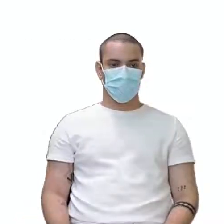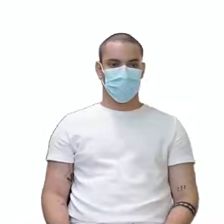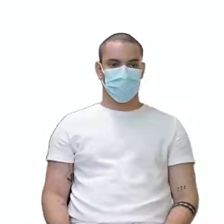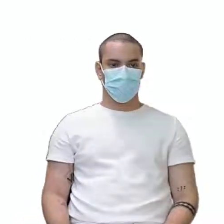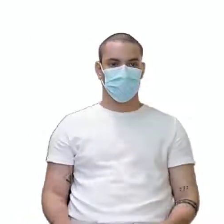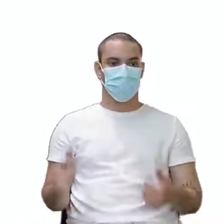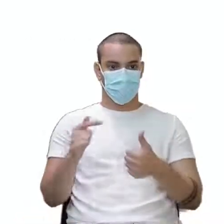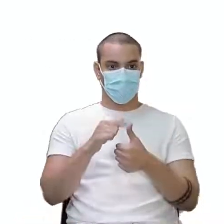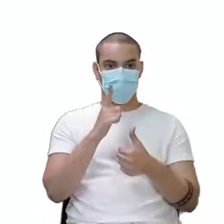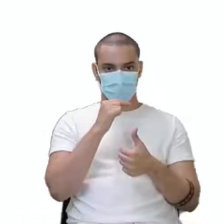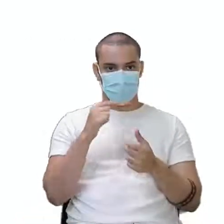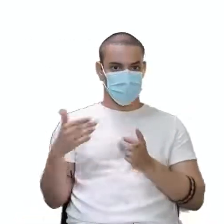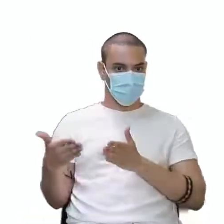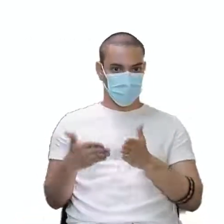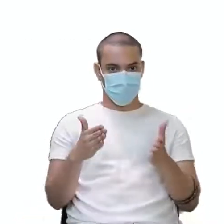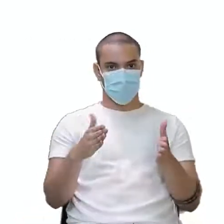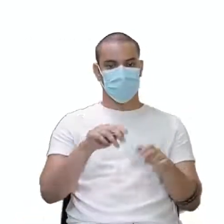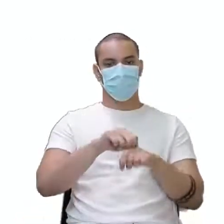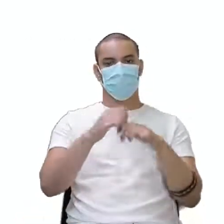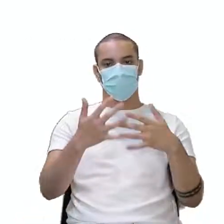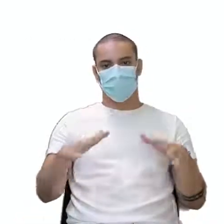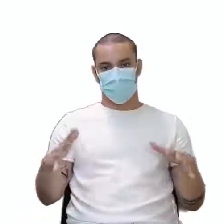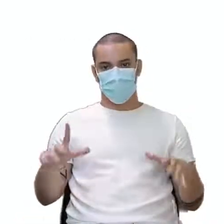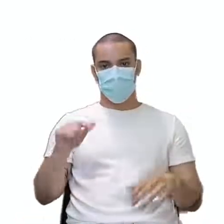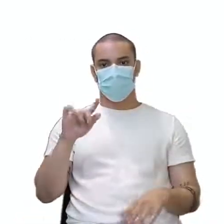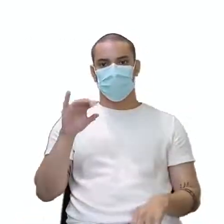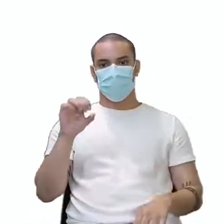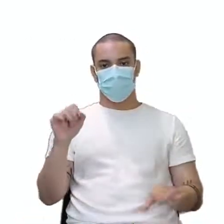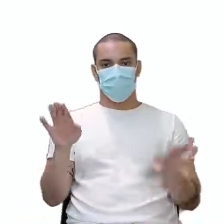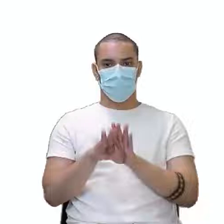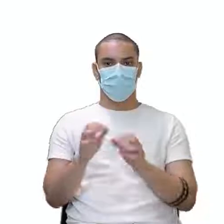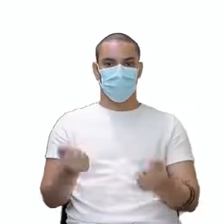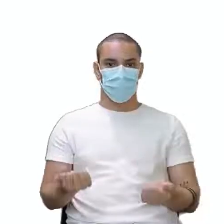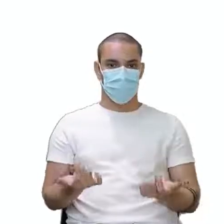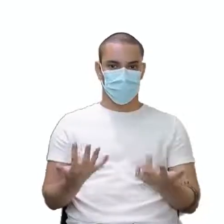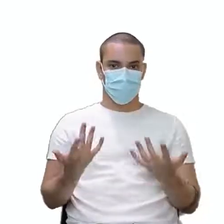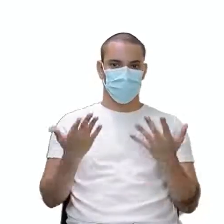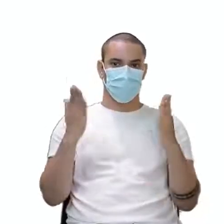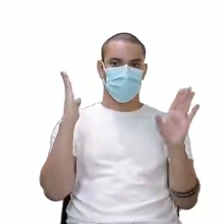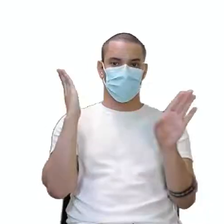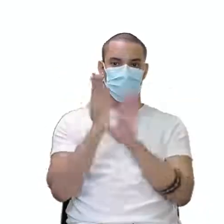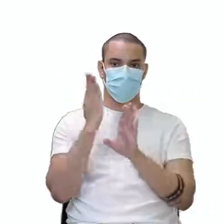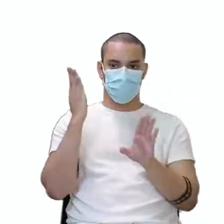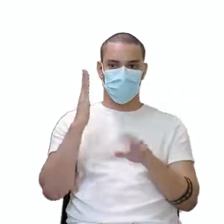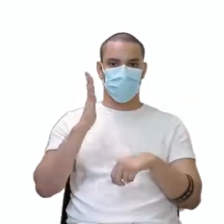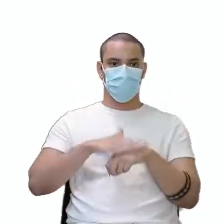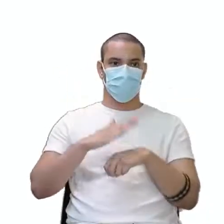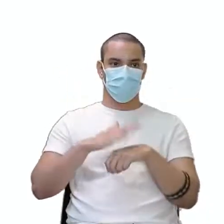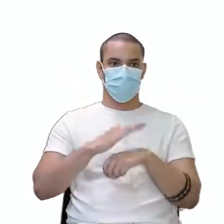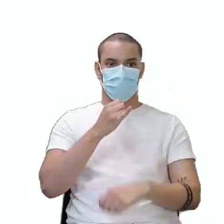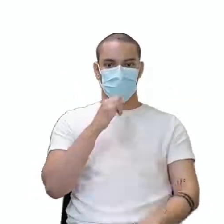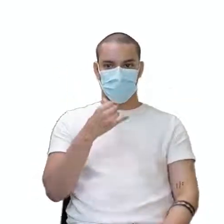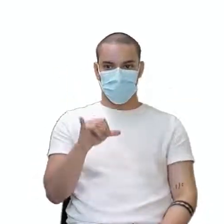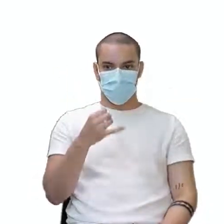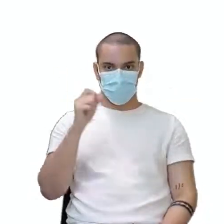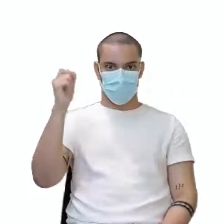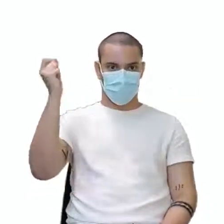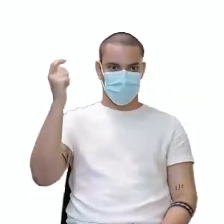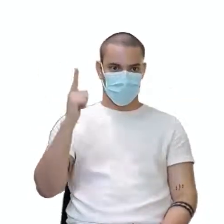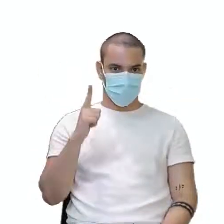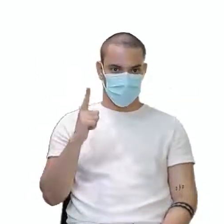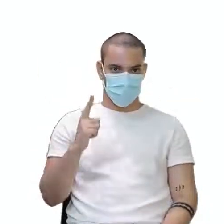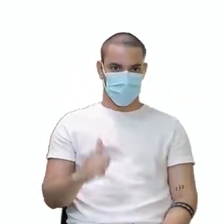Letra A, a água de rios, mares e lagos evapora devido à ação da